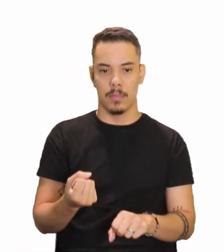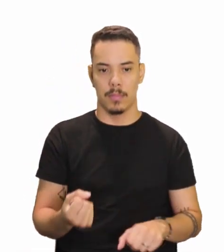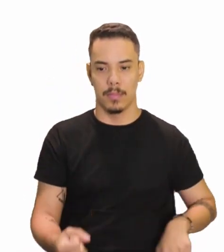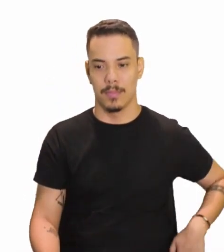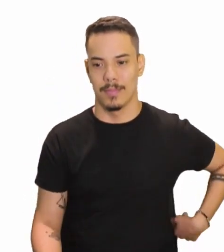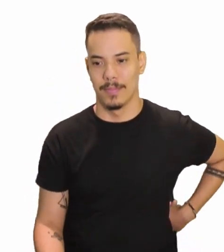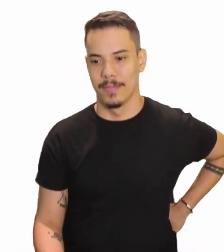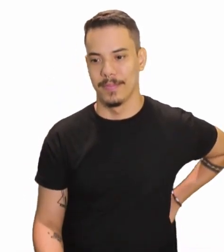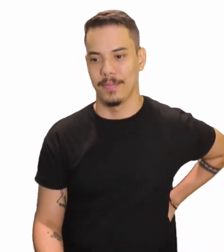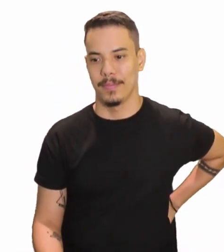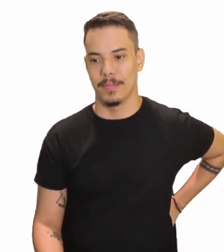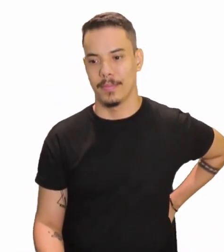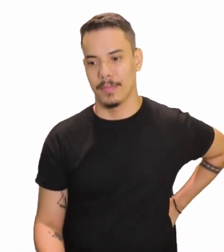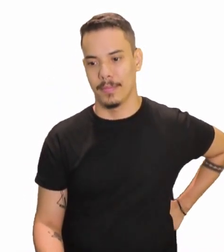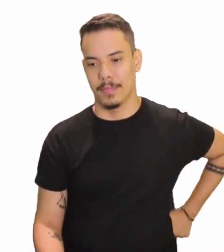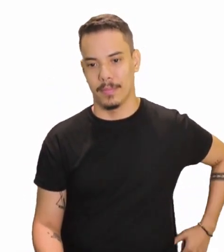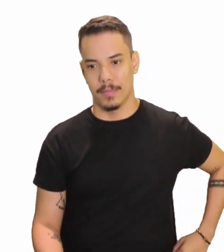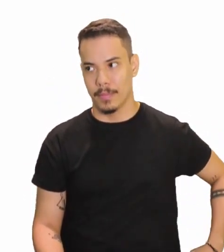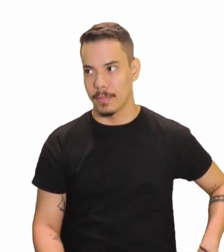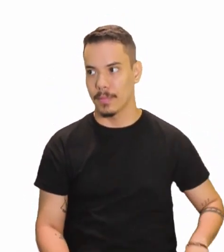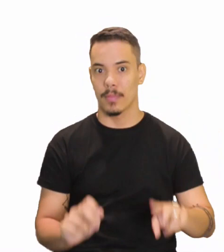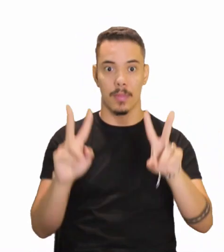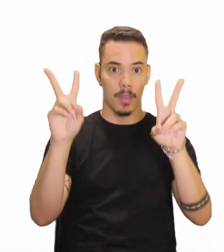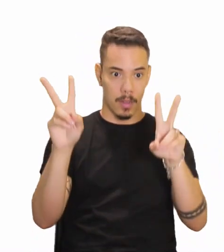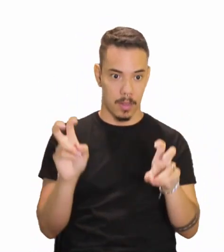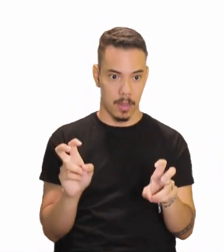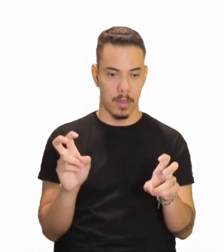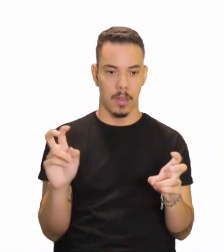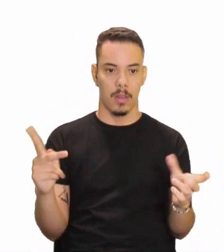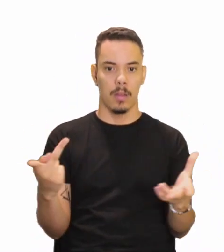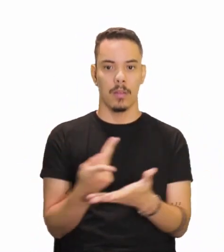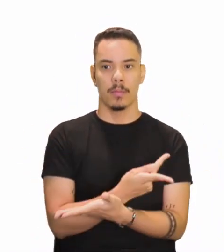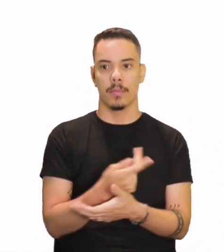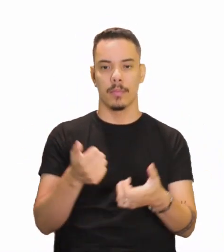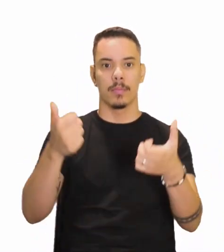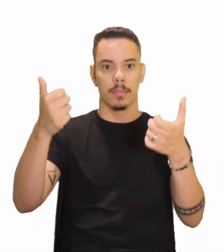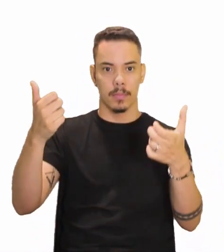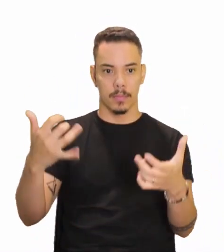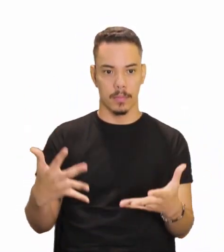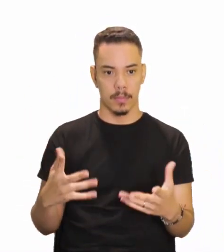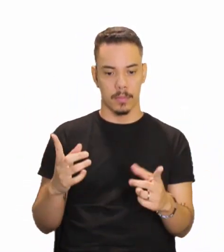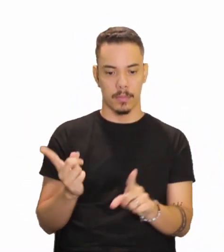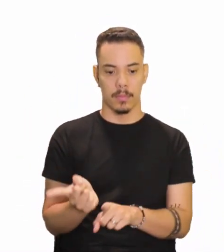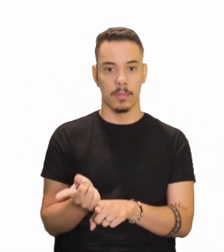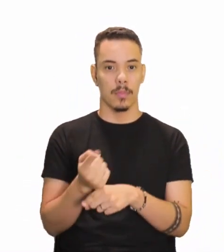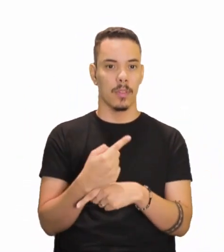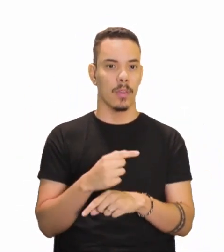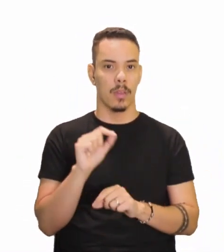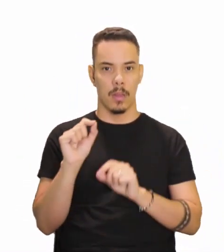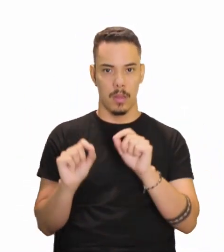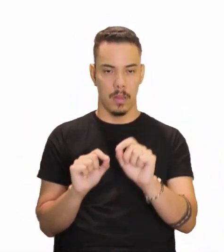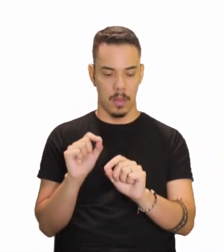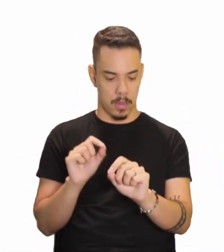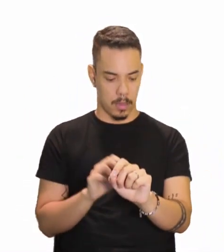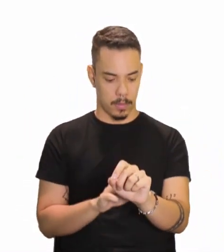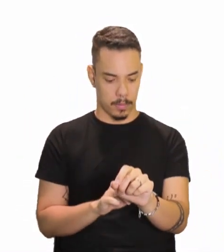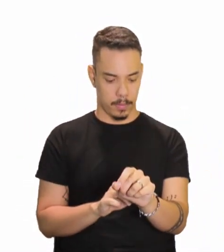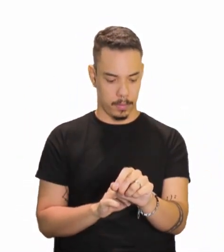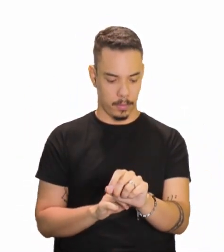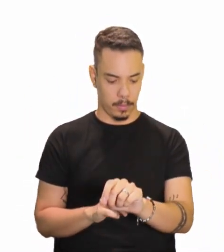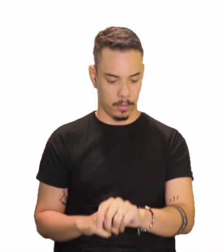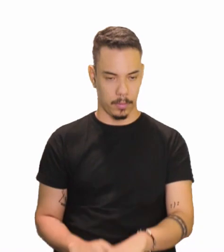então a situação abordada na tira torna explícita a contradição entre o que